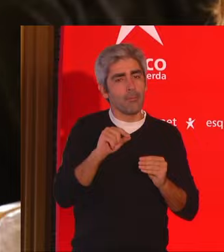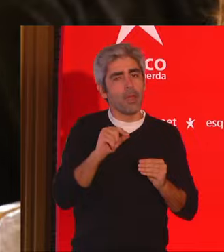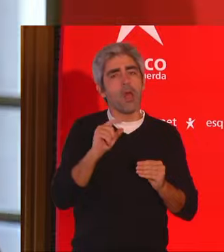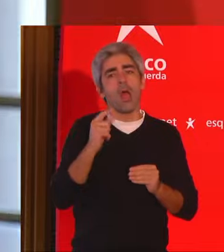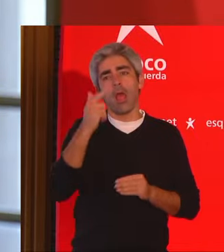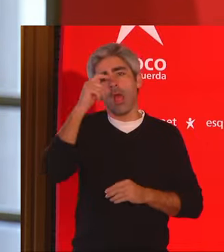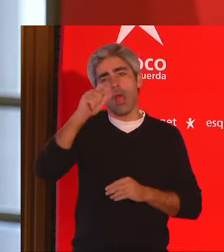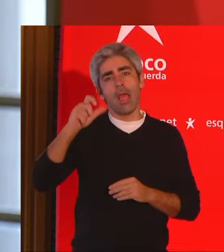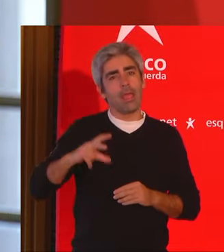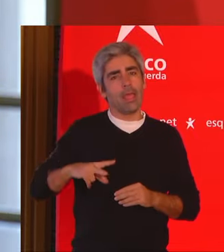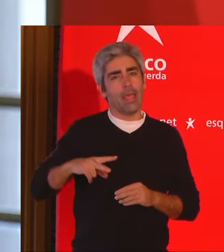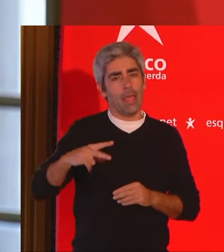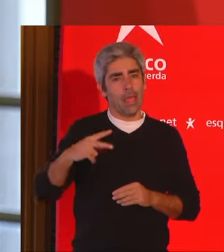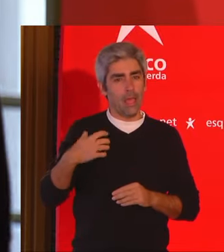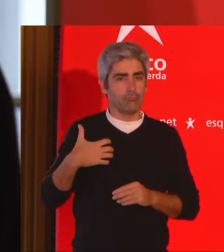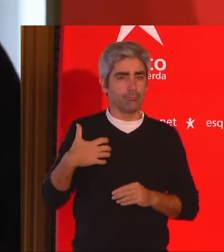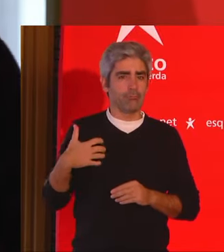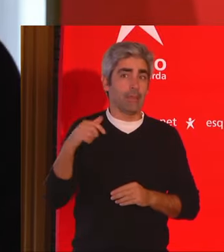mais ricos